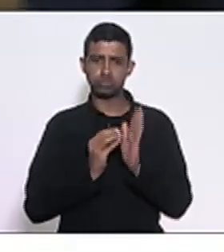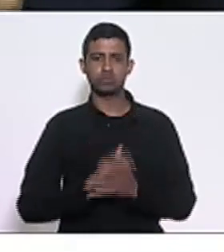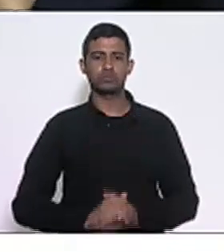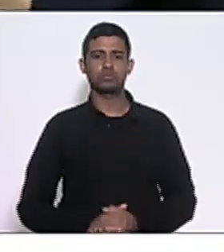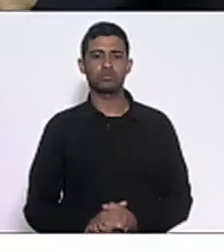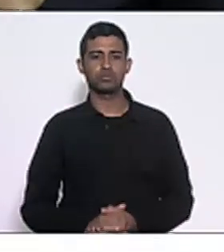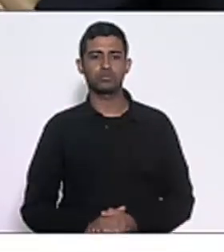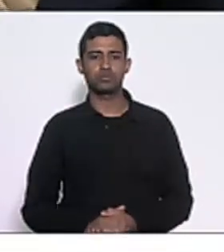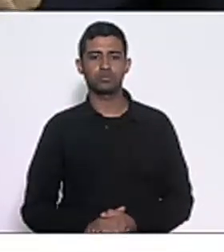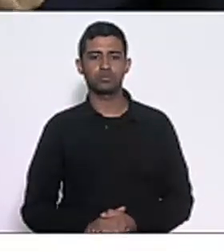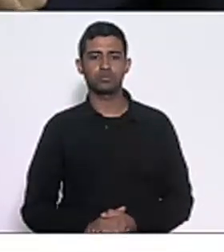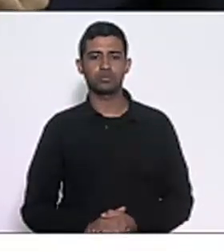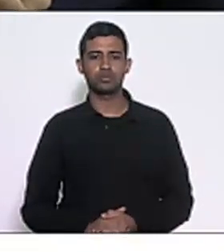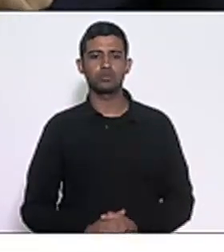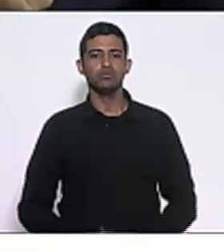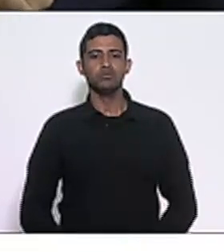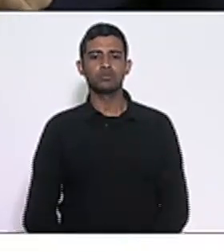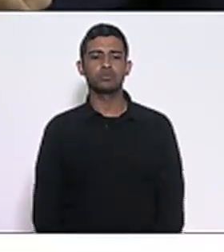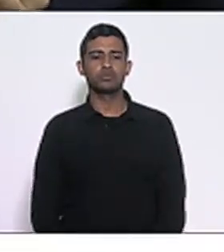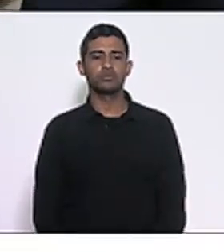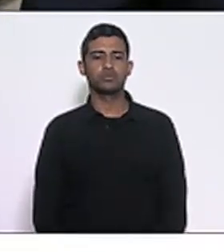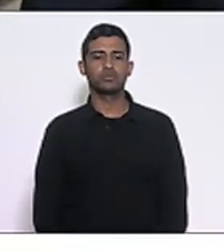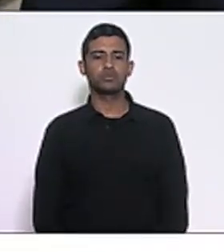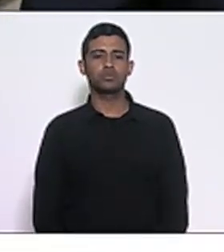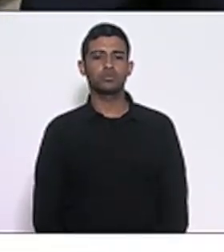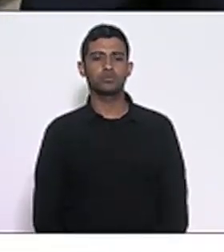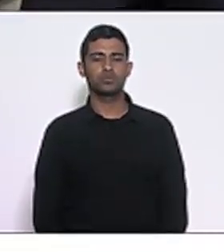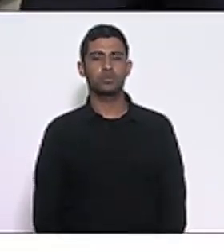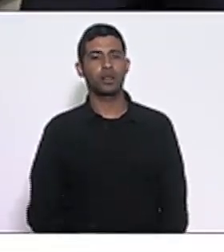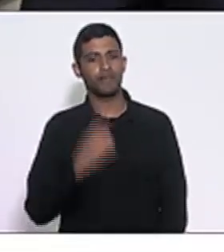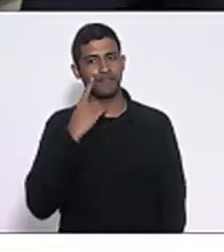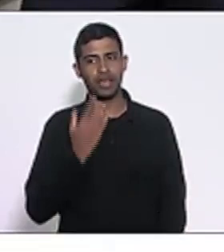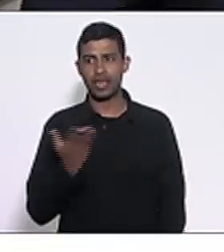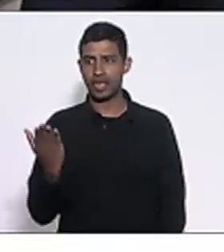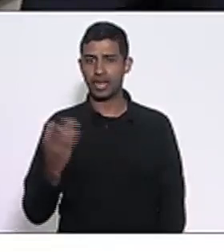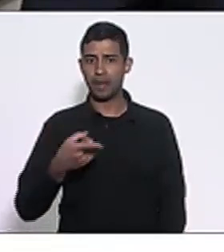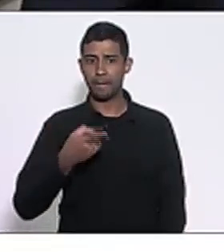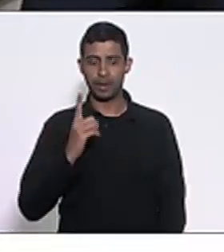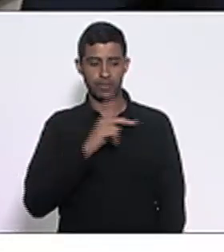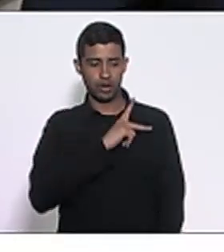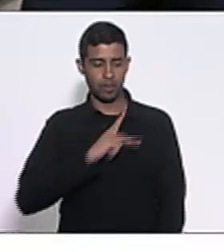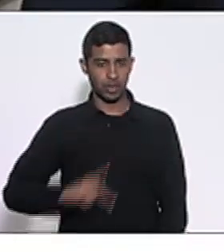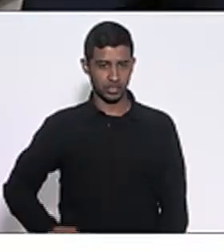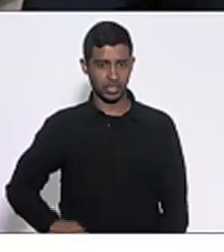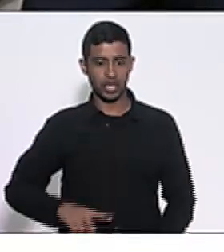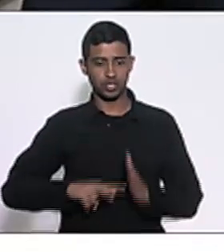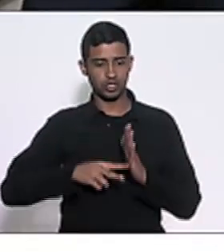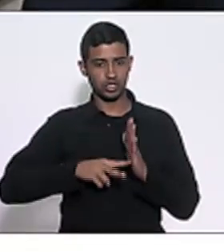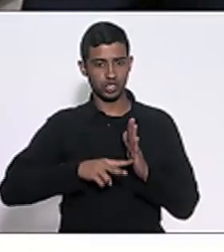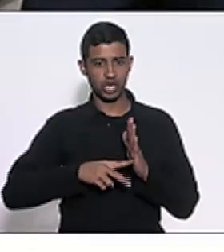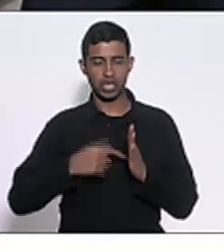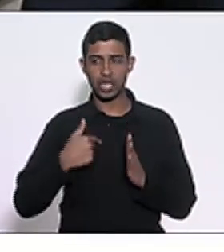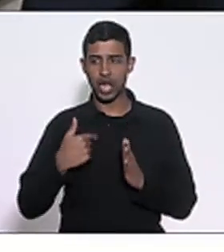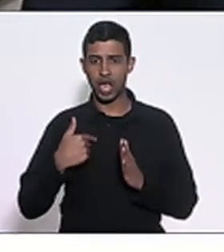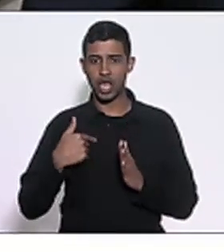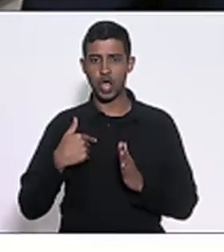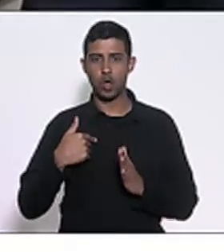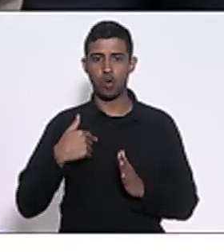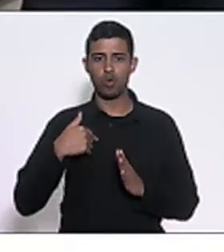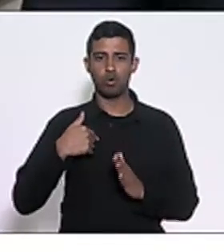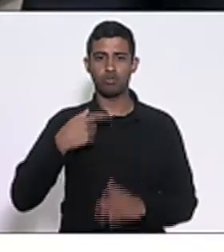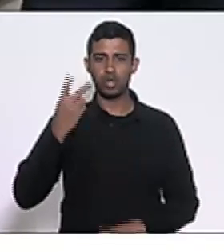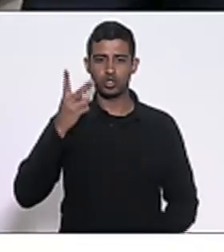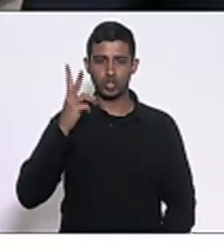Você foi o primeiro presidente do sindicato, né? Foi o primeiro presidente do sindicato. Eu sou o número 8. Eu sou o 8º filiado